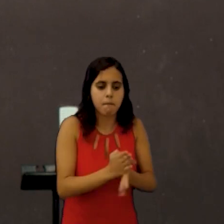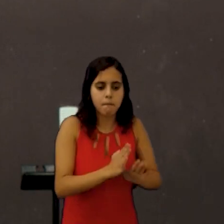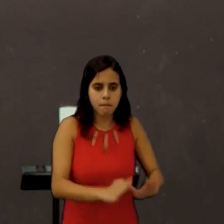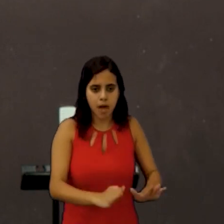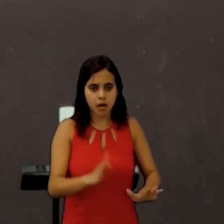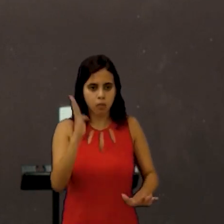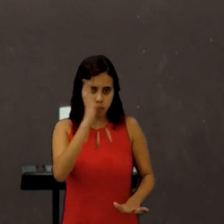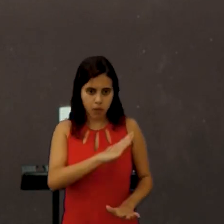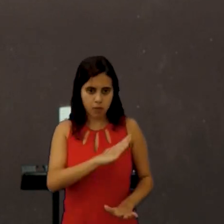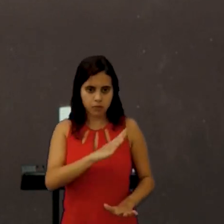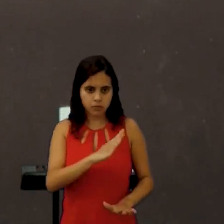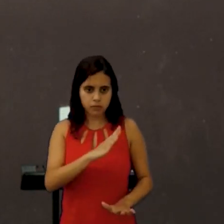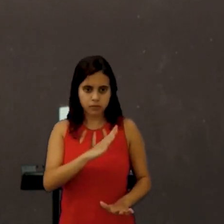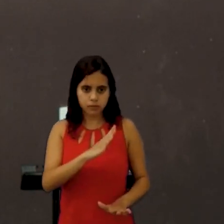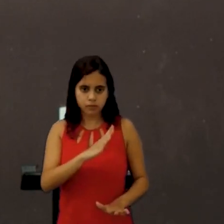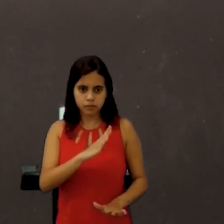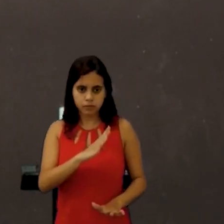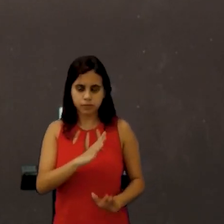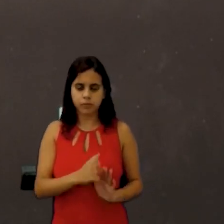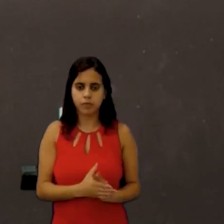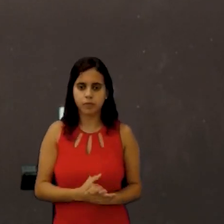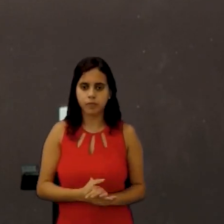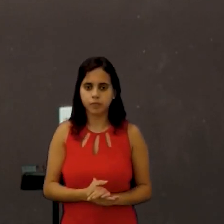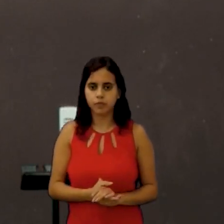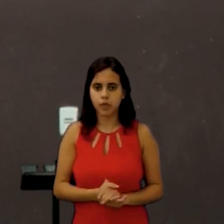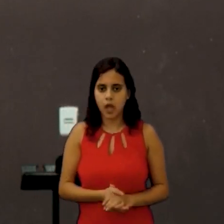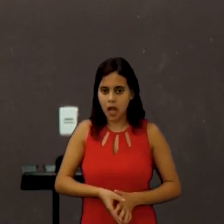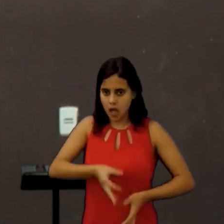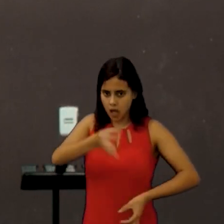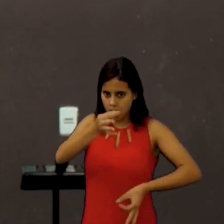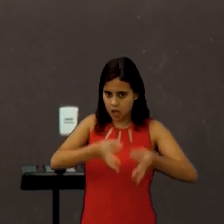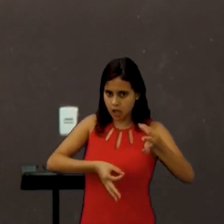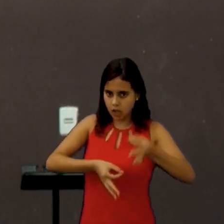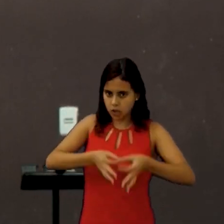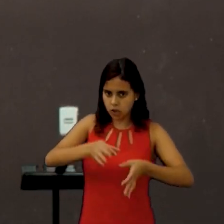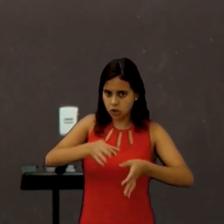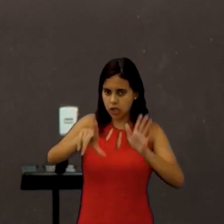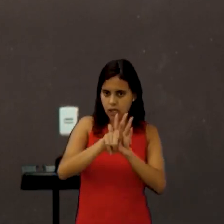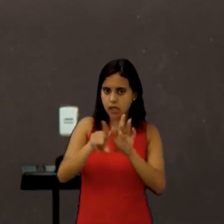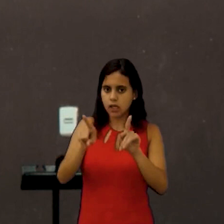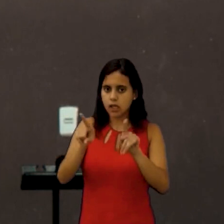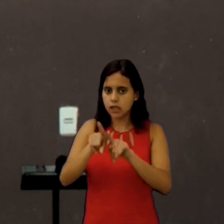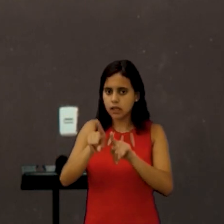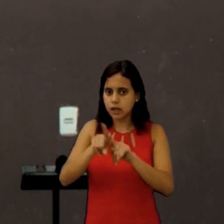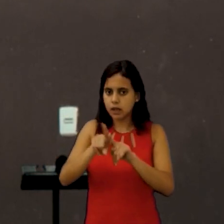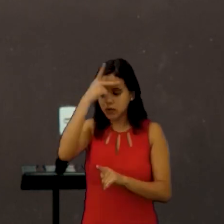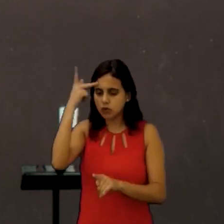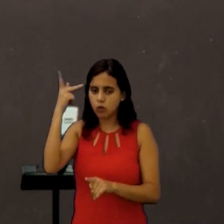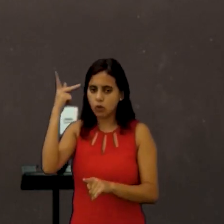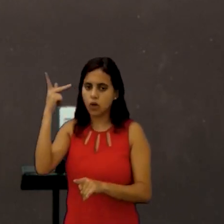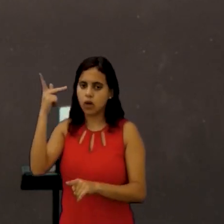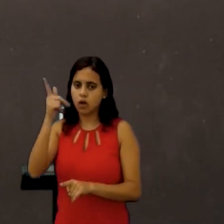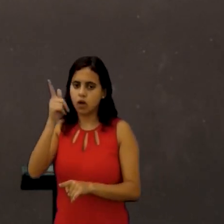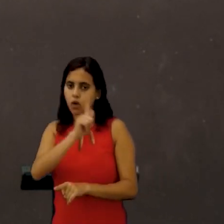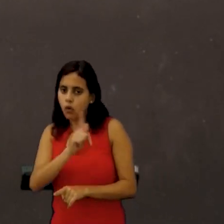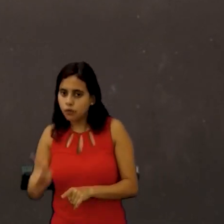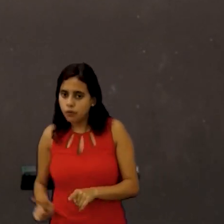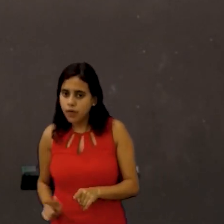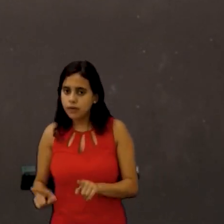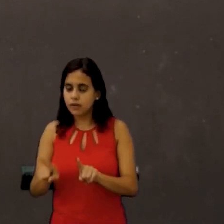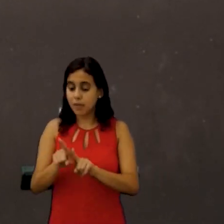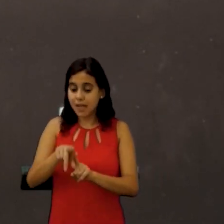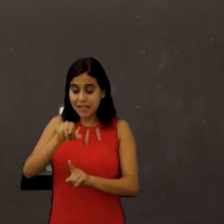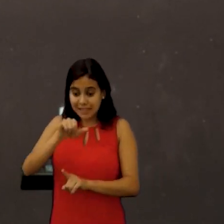espada, que são os juristas, a lei, e os governantes, deveriam ser. Quando eles são justos e